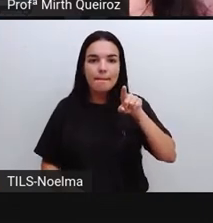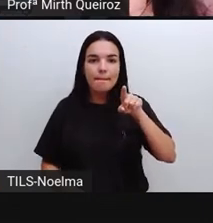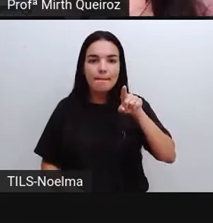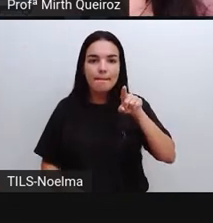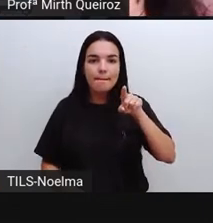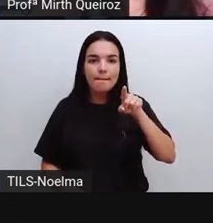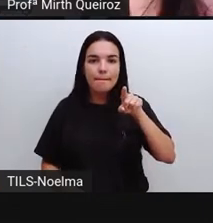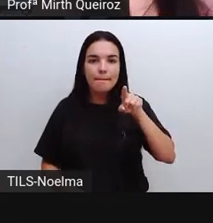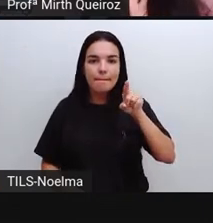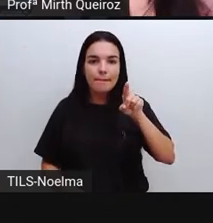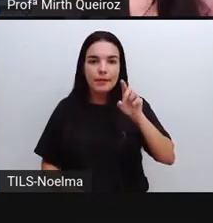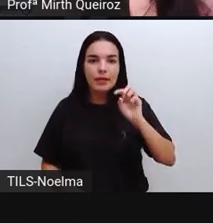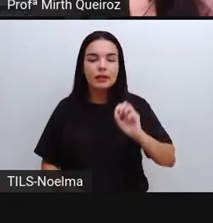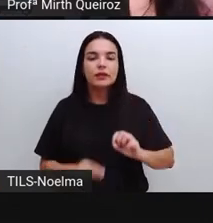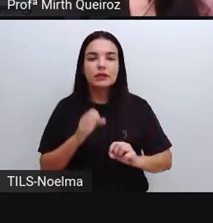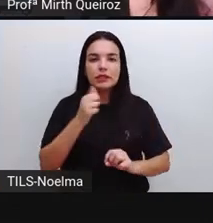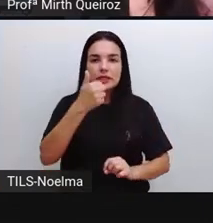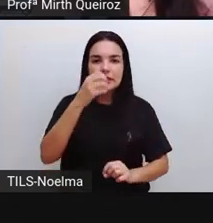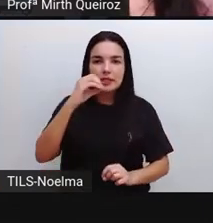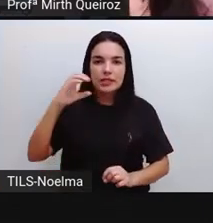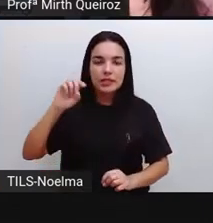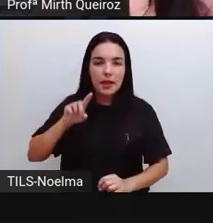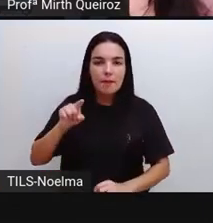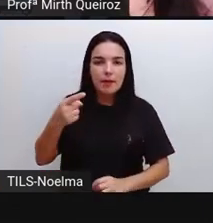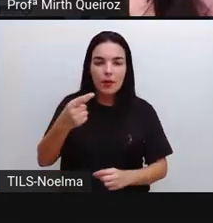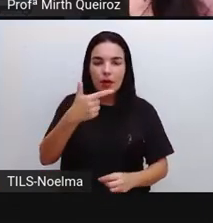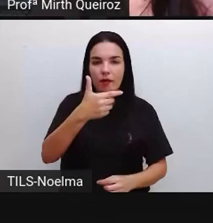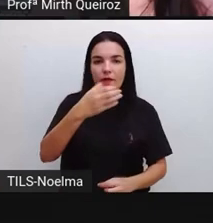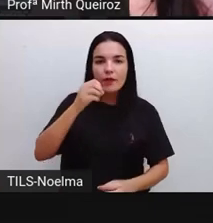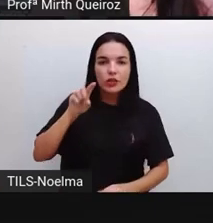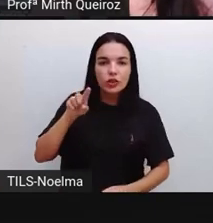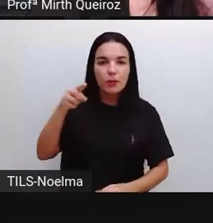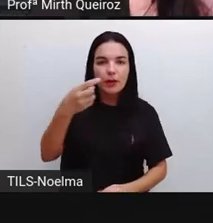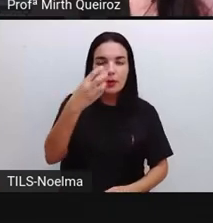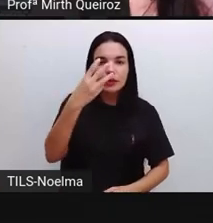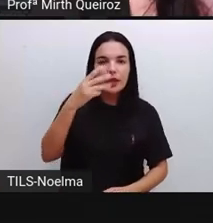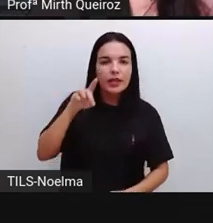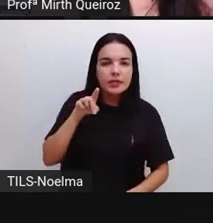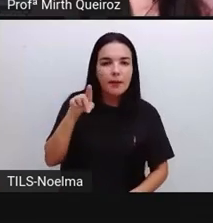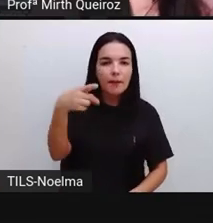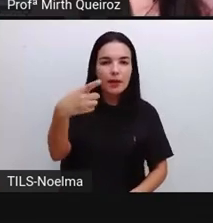o 25 100 mil perdão 100.000 20 mil